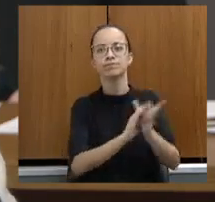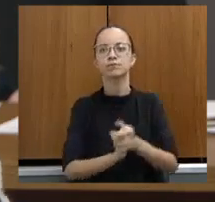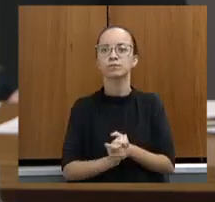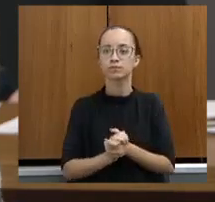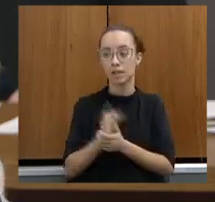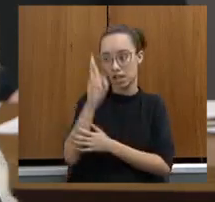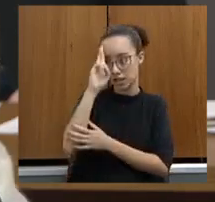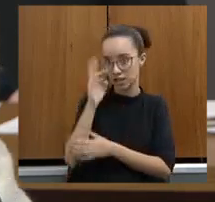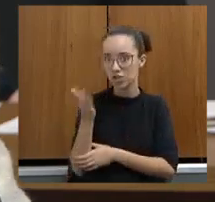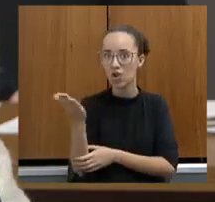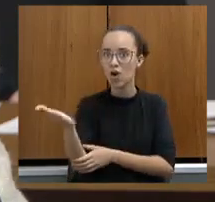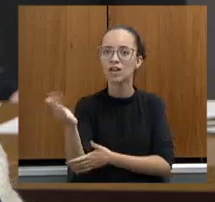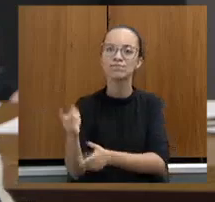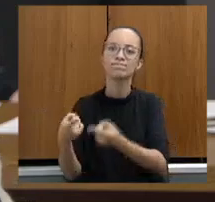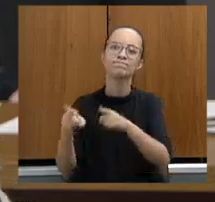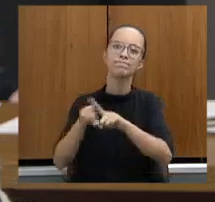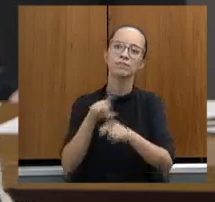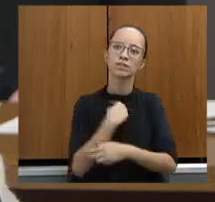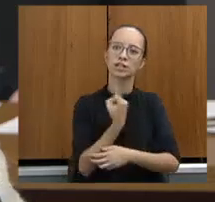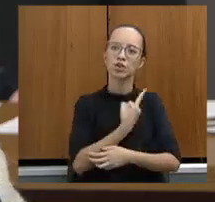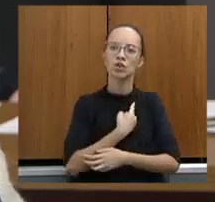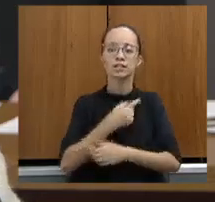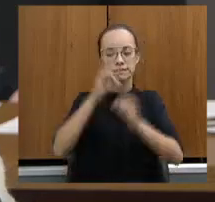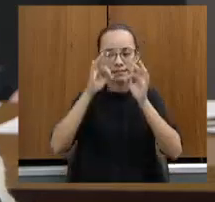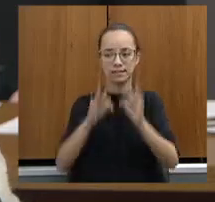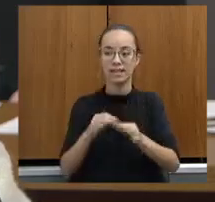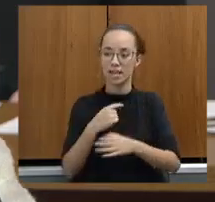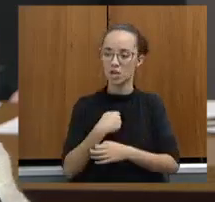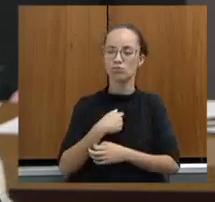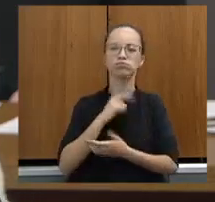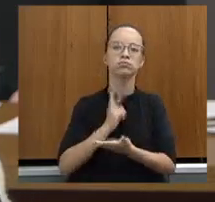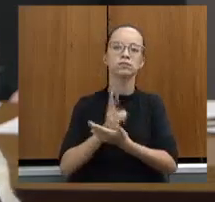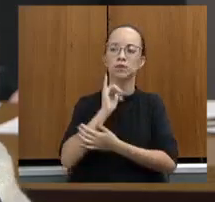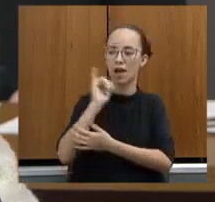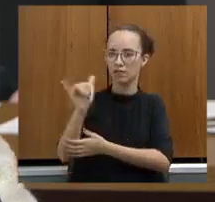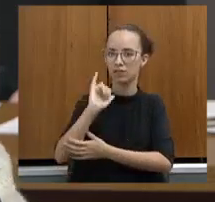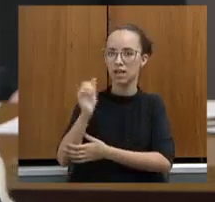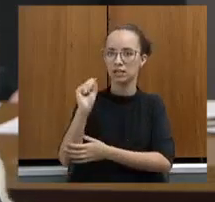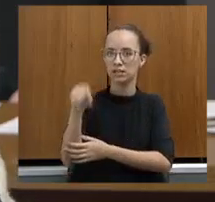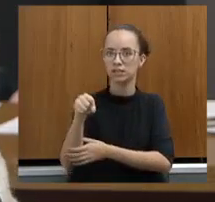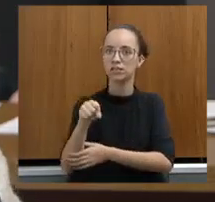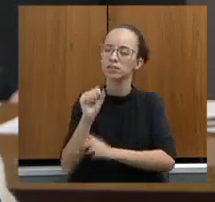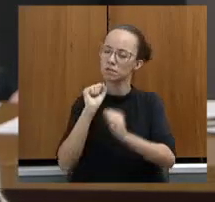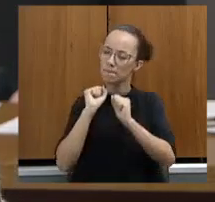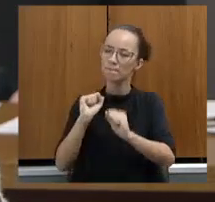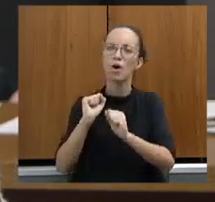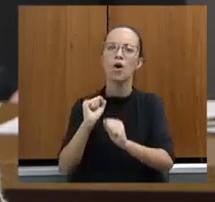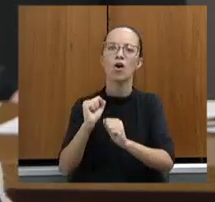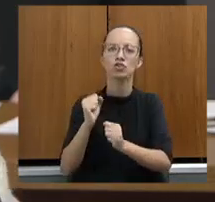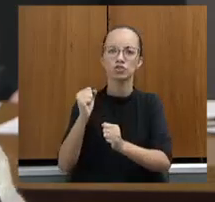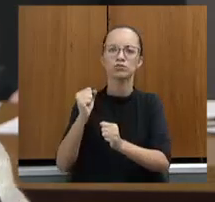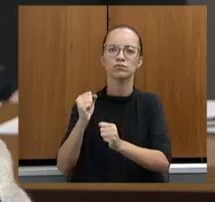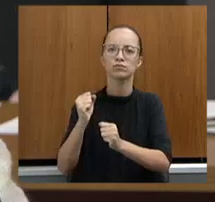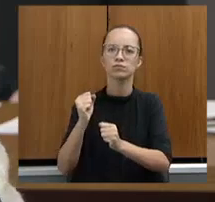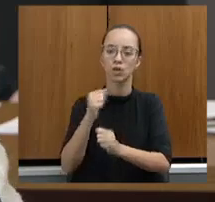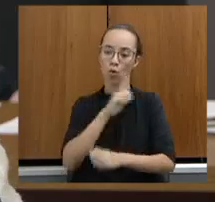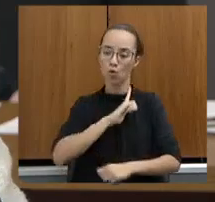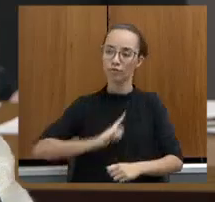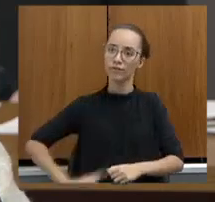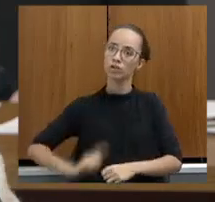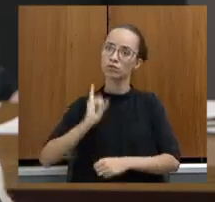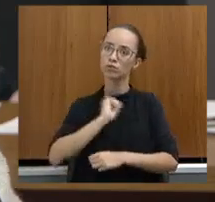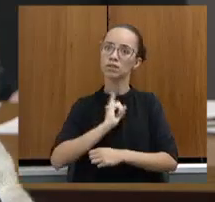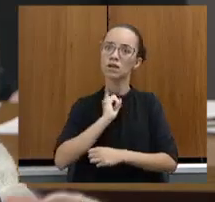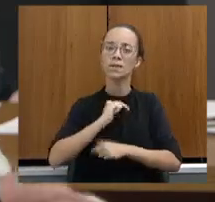tem sido uma parceira nossa pode ter certeza vou te manter atualizada mas mais do pode contar com o governo de Minas para trabalhar